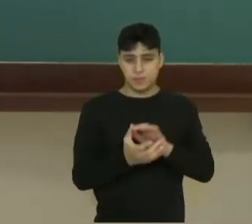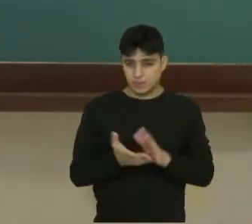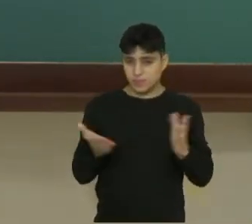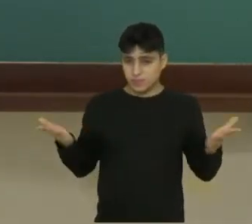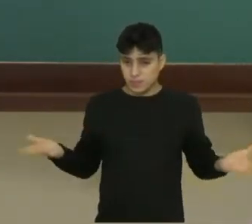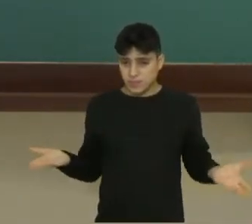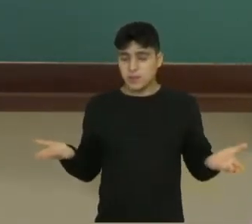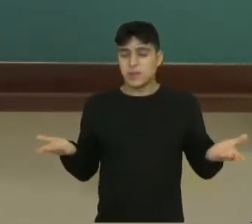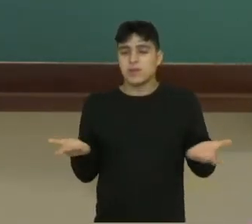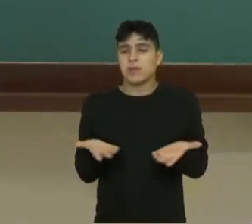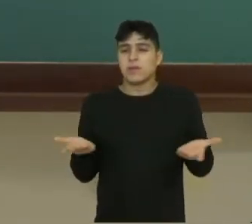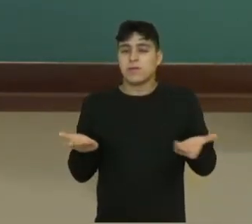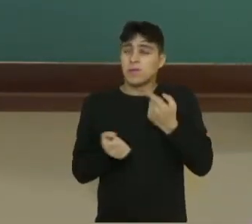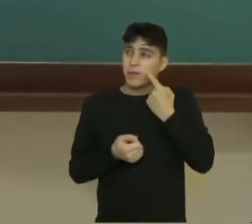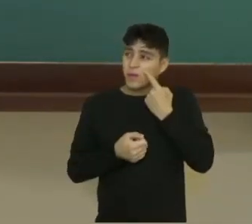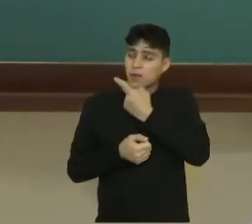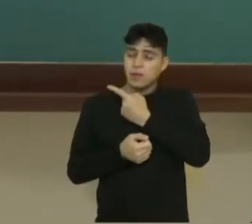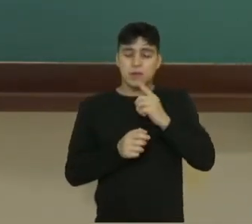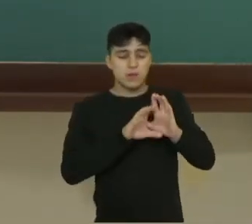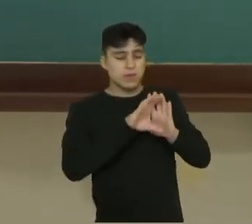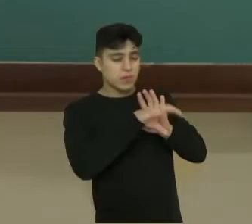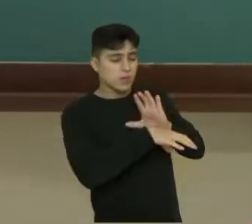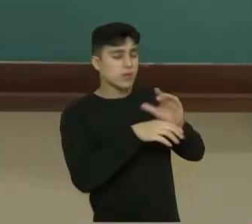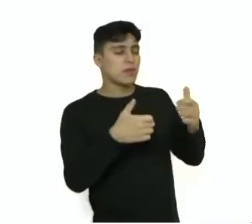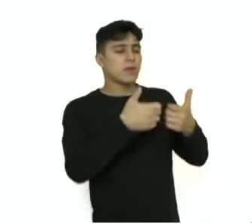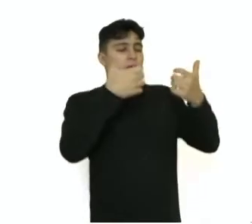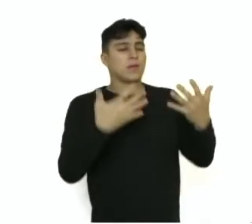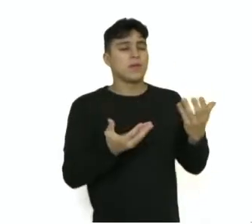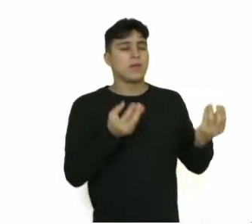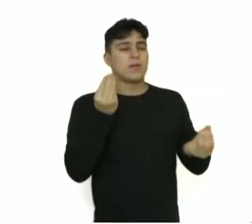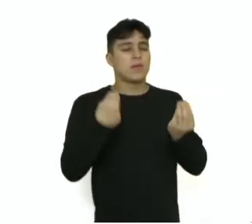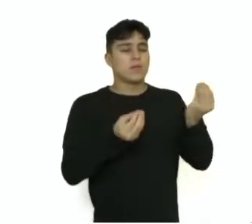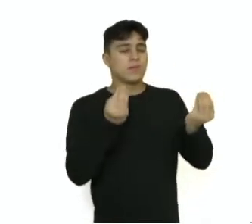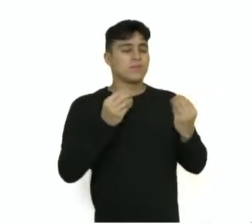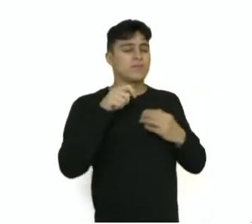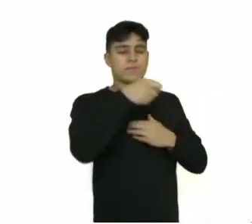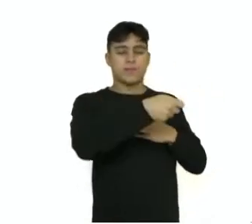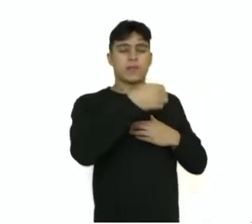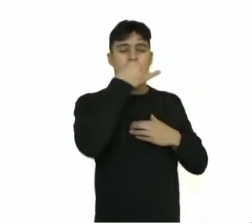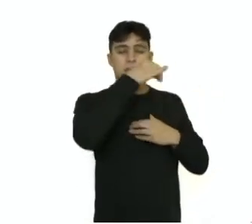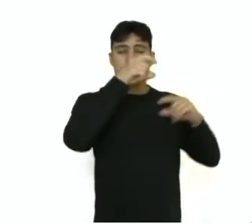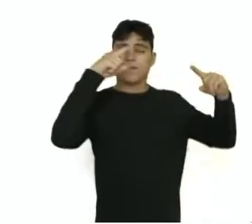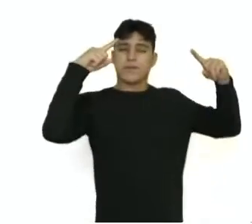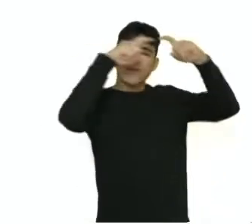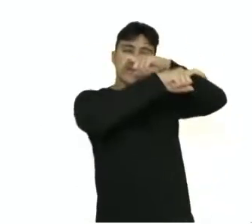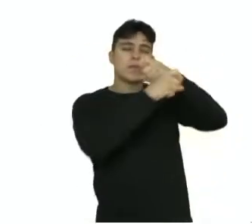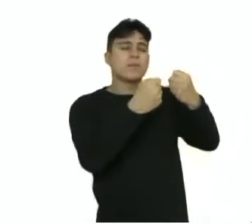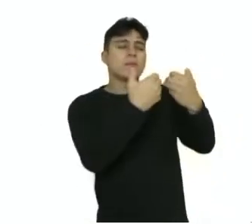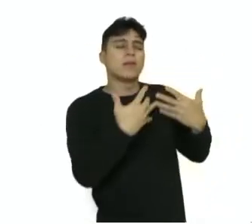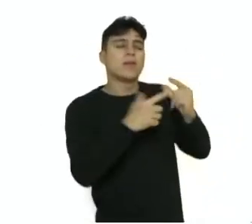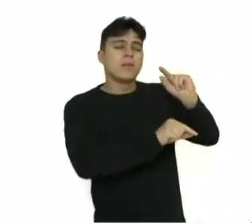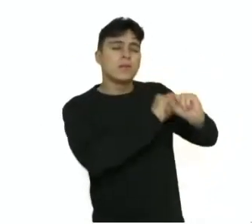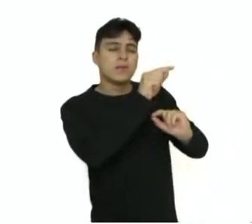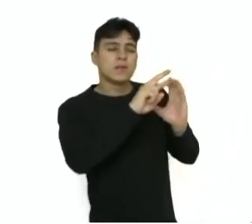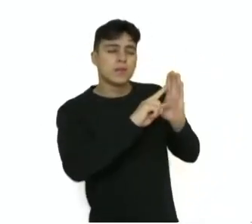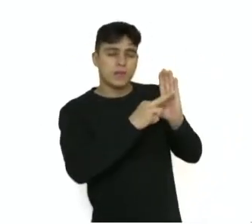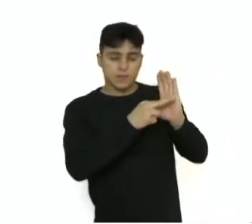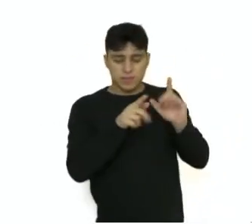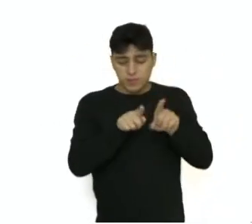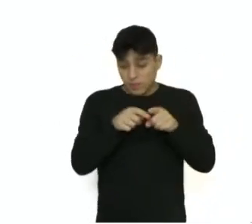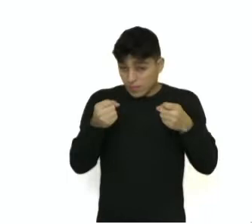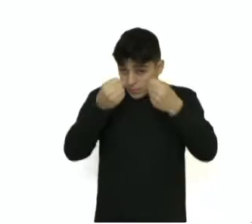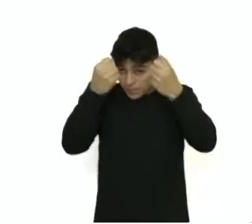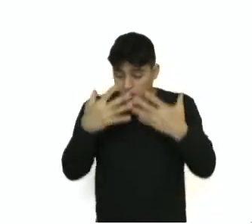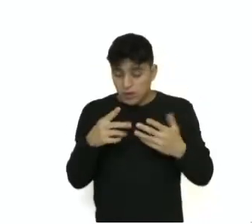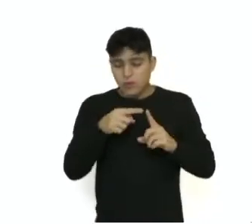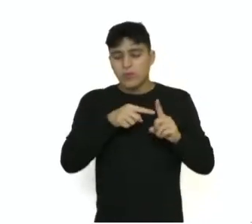Então, vamos conceituar, né, ou expor como é difícil conceituar energia, verificar alguns tipos de transformação e examinar